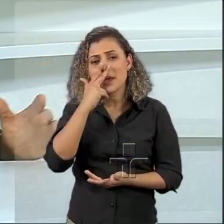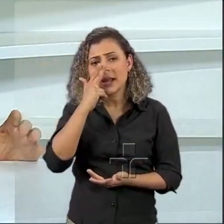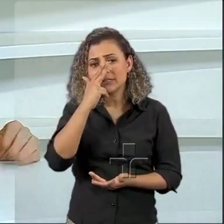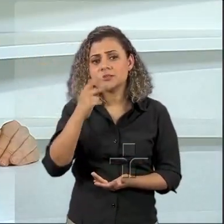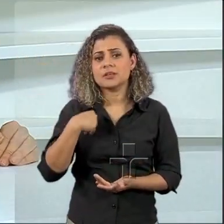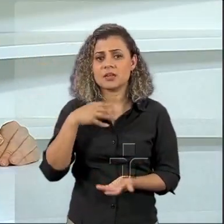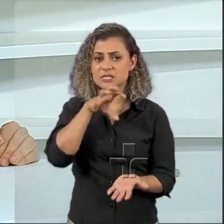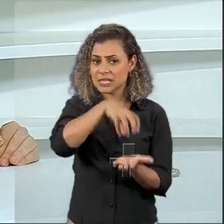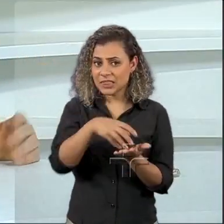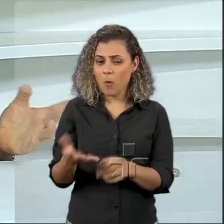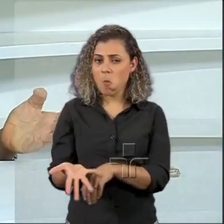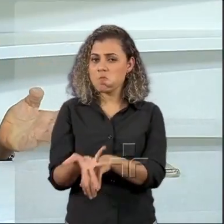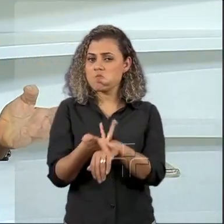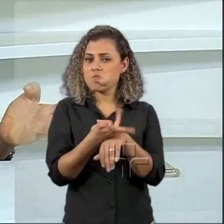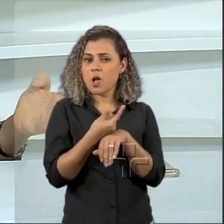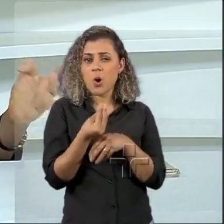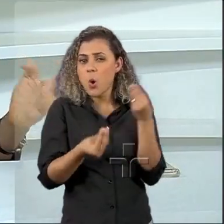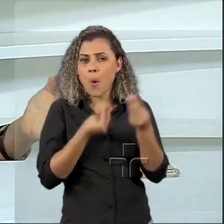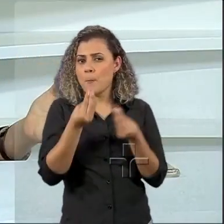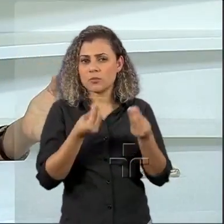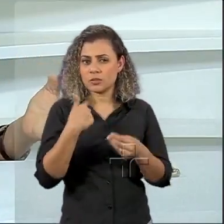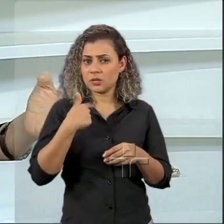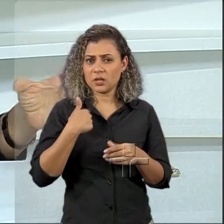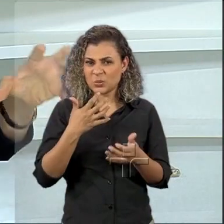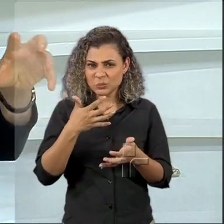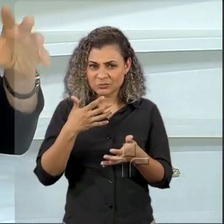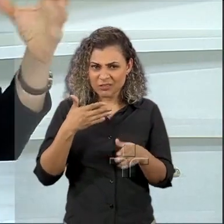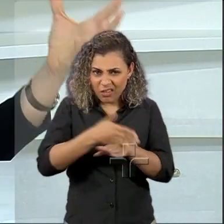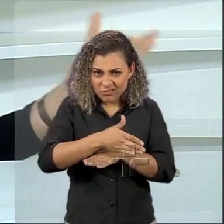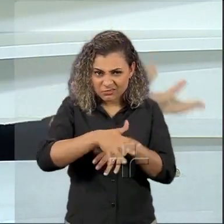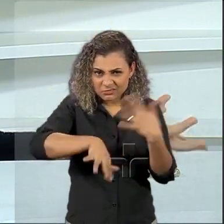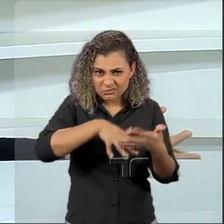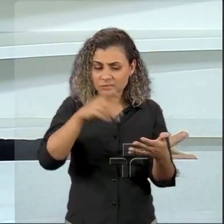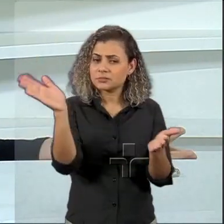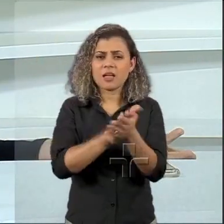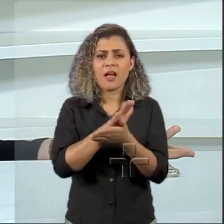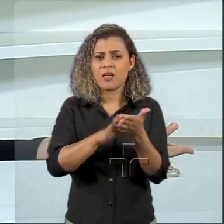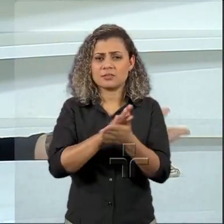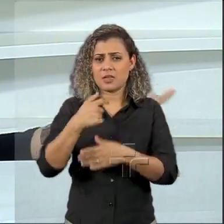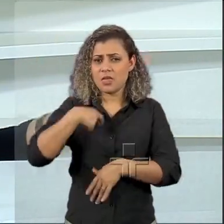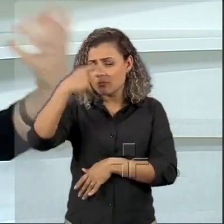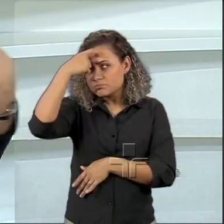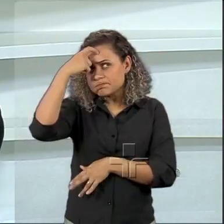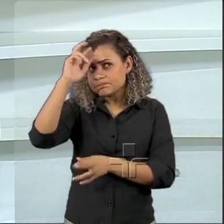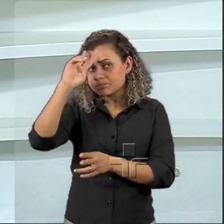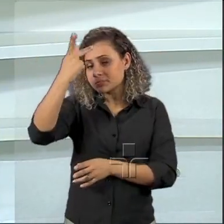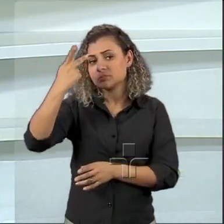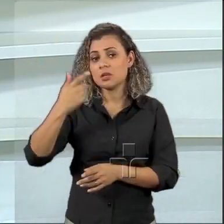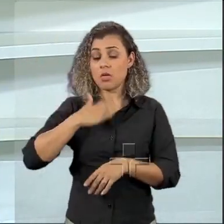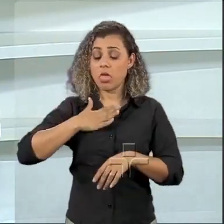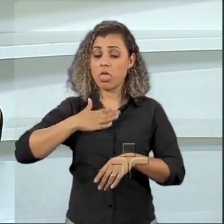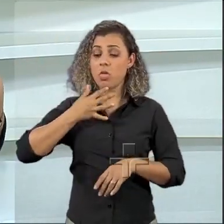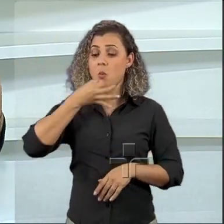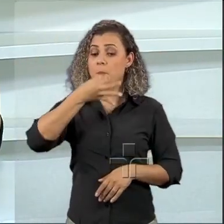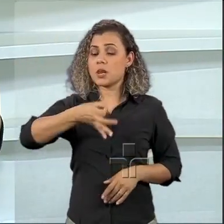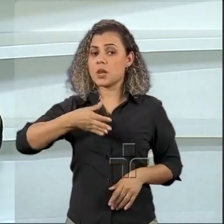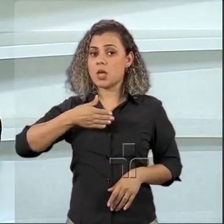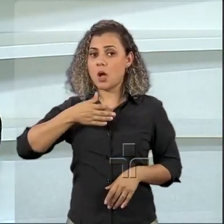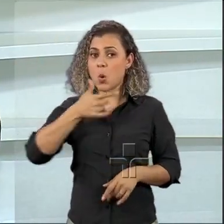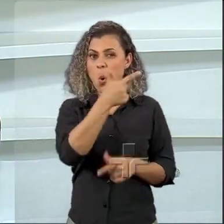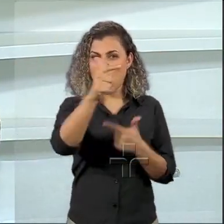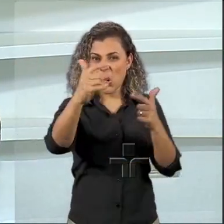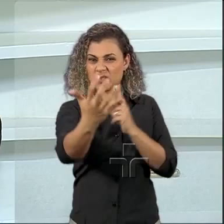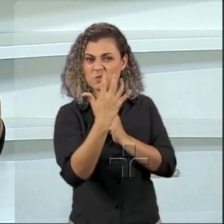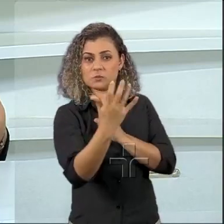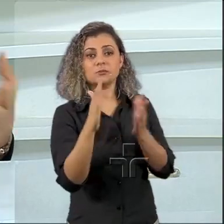buscar o centrão, caro eleitor. Eu não me misturo com essa gente. Eu não penso mais isso. Então, sou eu, não são as forças que eu vou